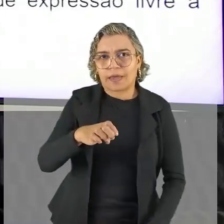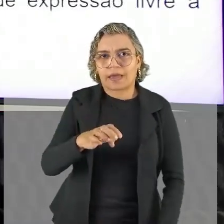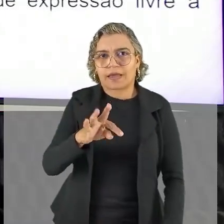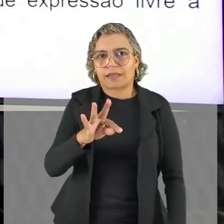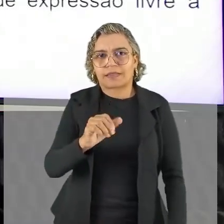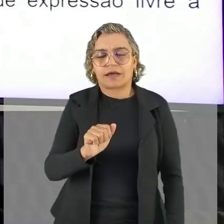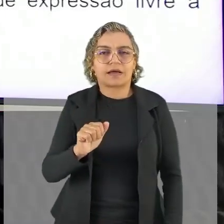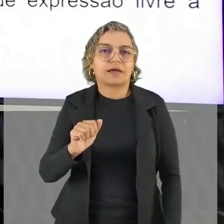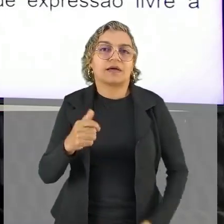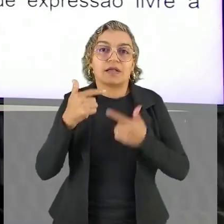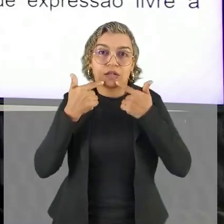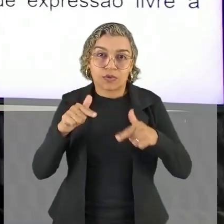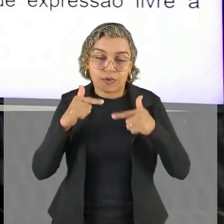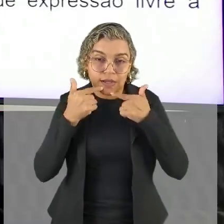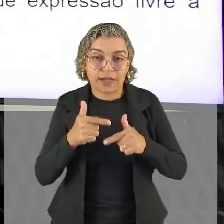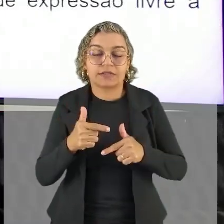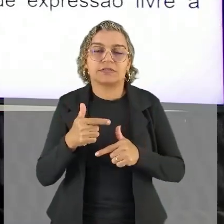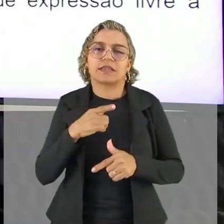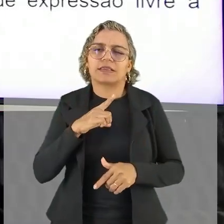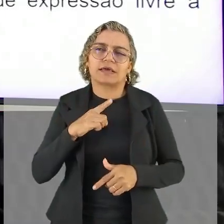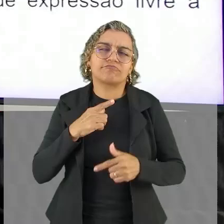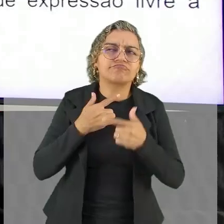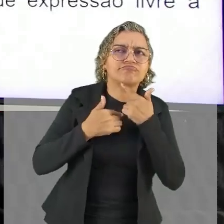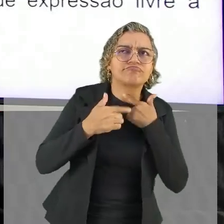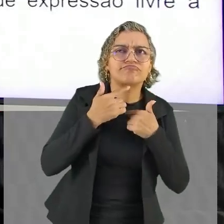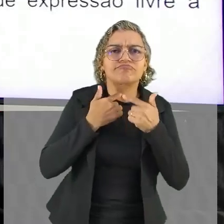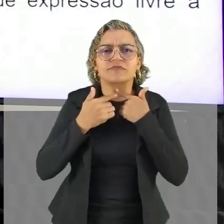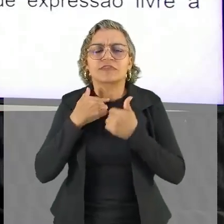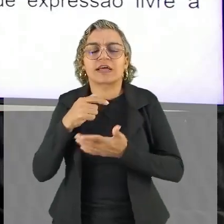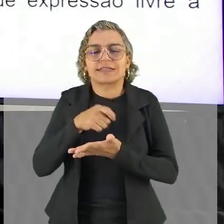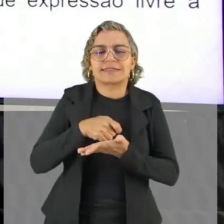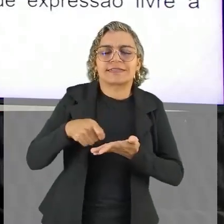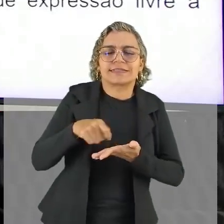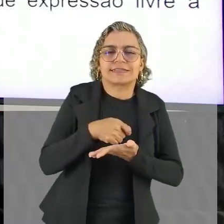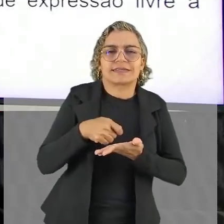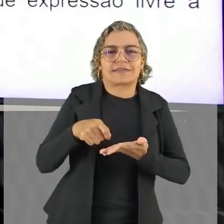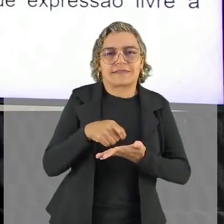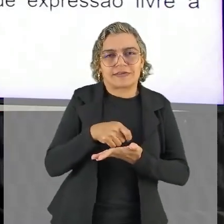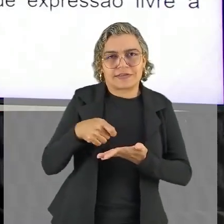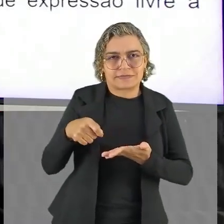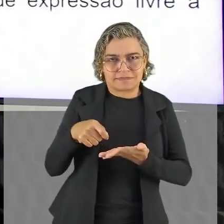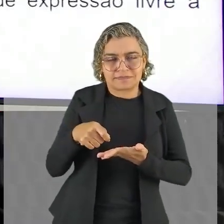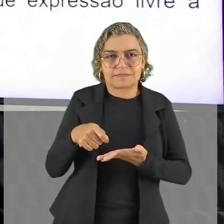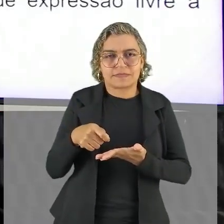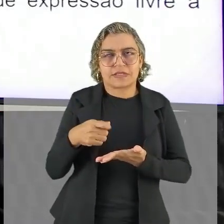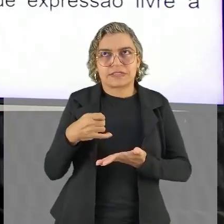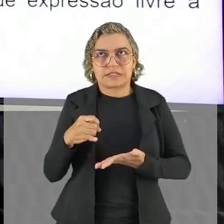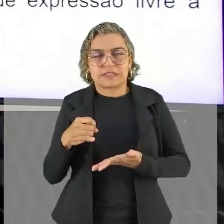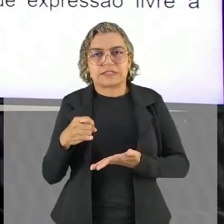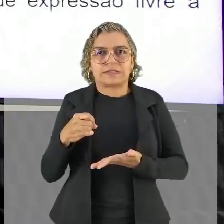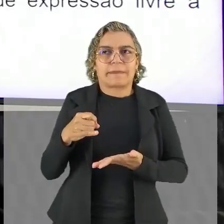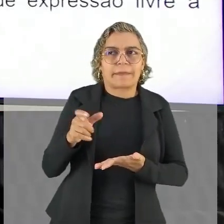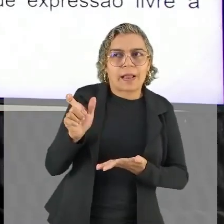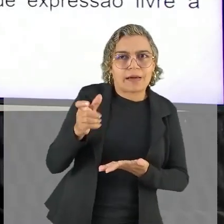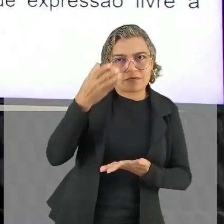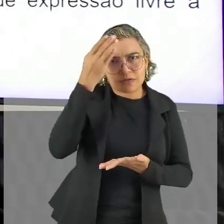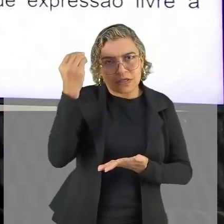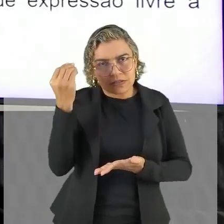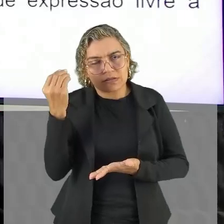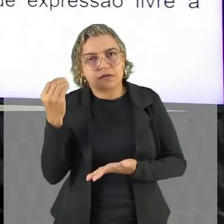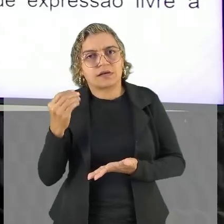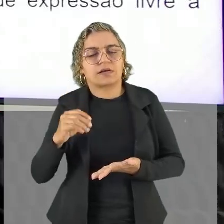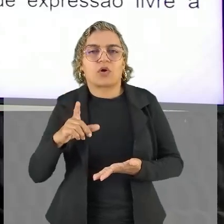para sugerir anseios, ou seja, vontade de escrever, as palavras estão fugindo, ou